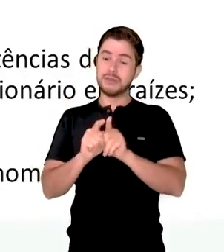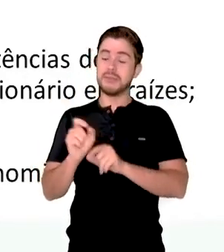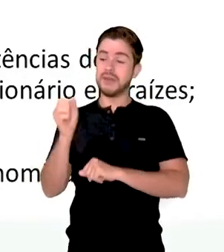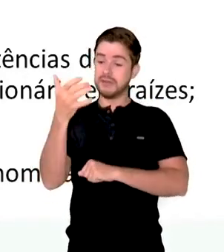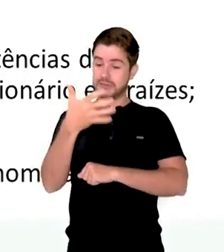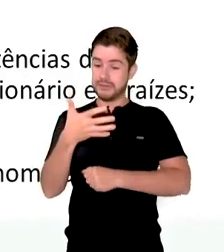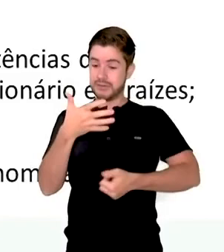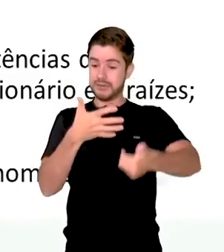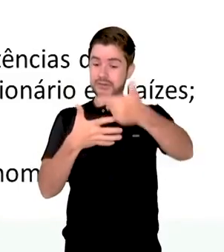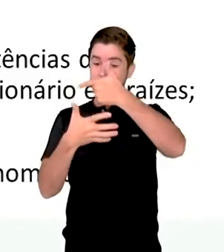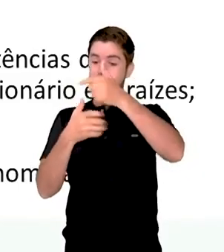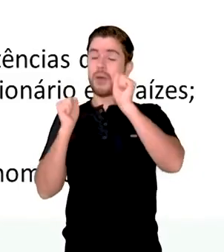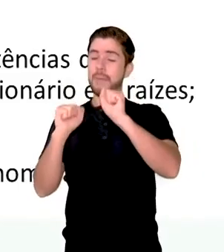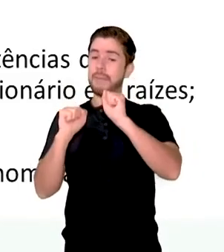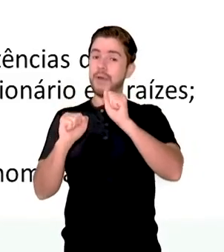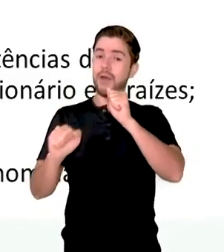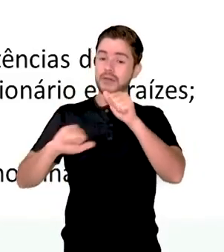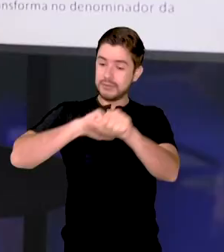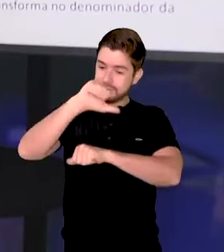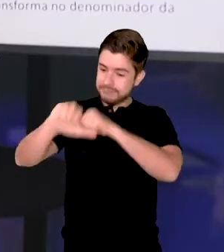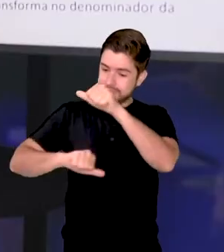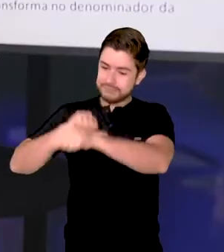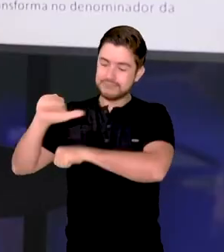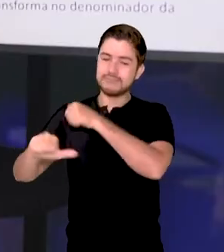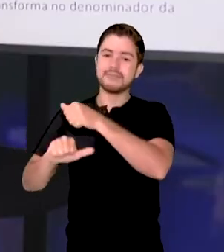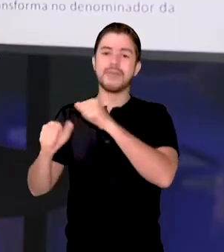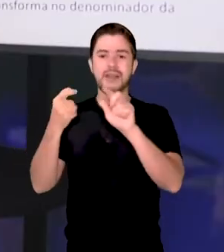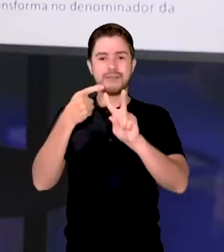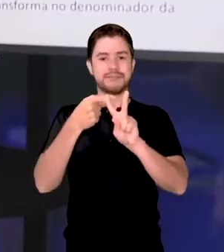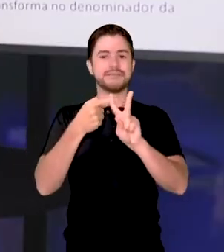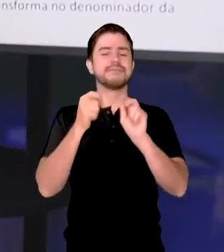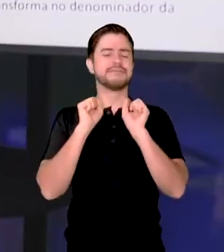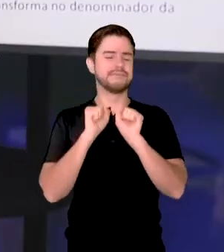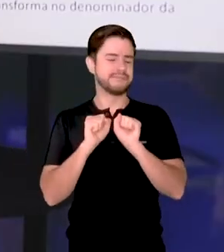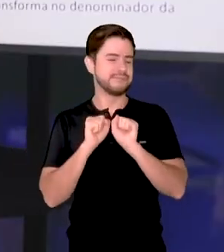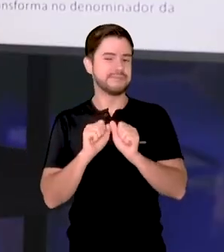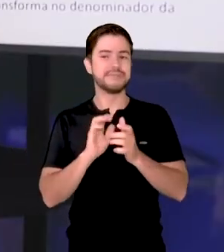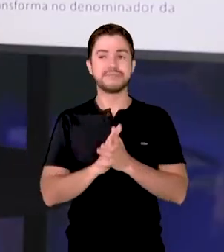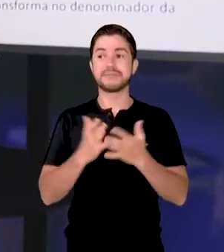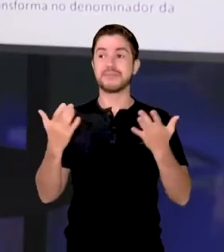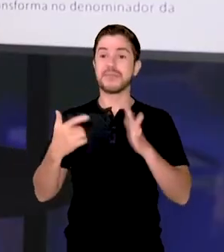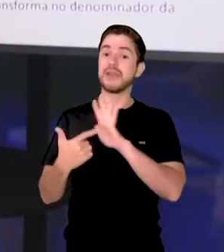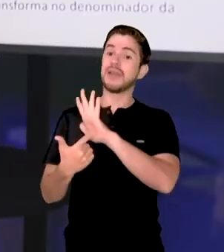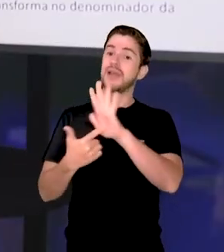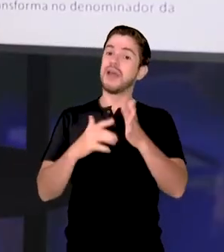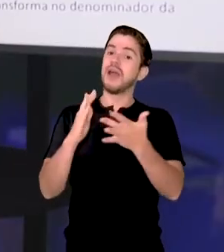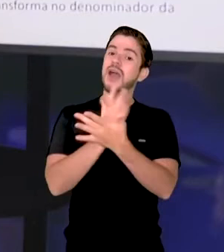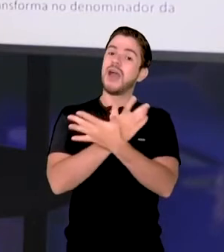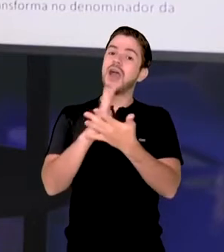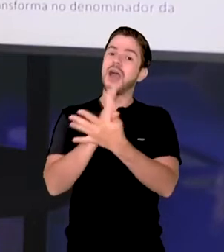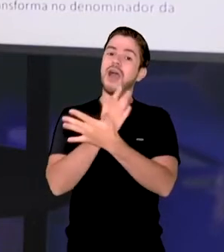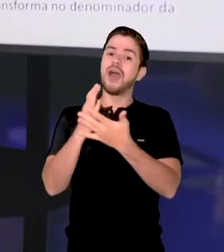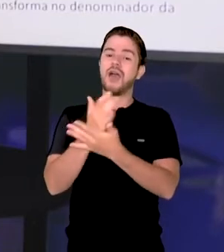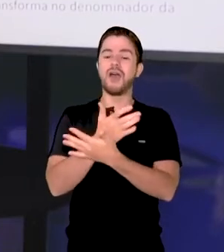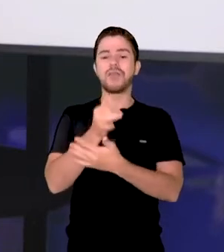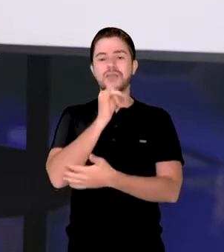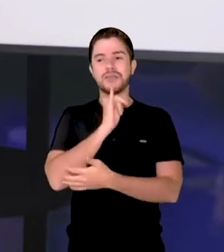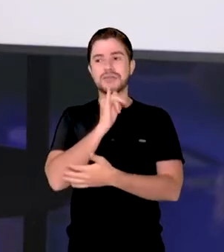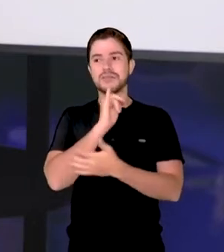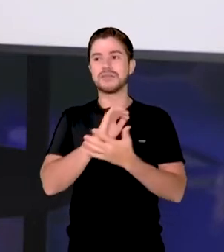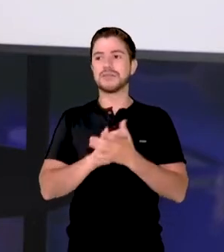fracionário também vai virar uma rainha fechado galera Então agora eu vou colocar para vocês alguns exemplos de Como isso